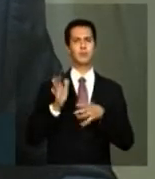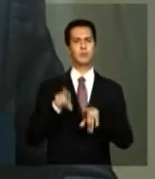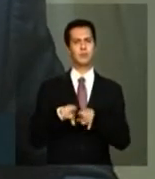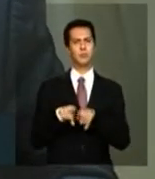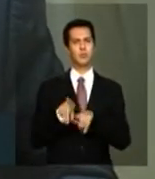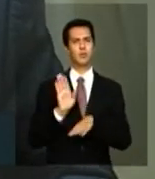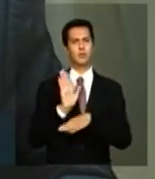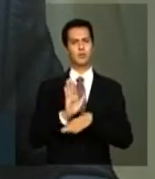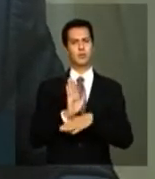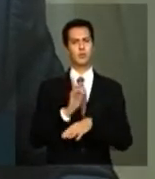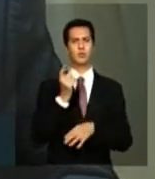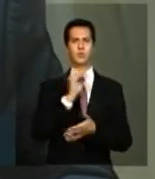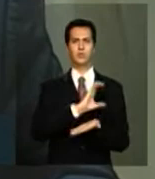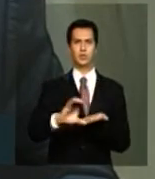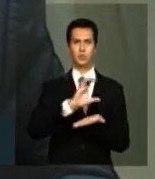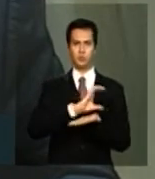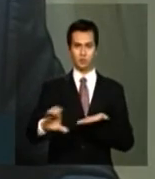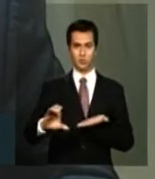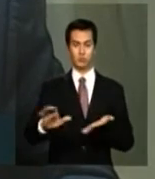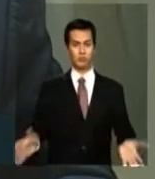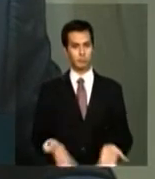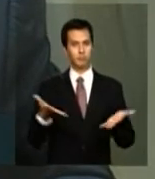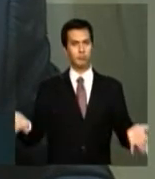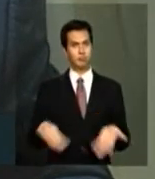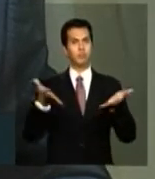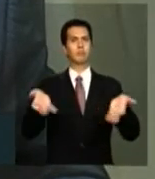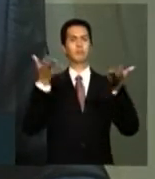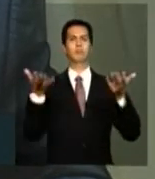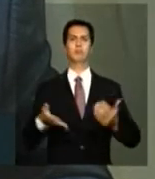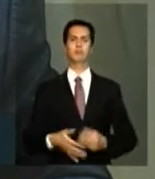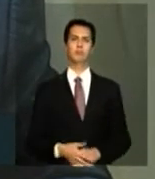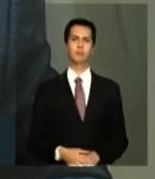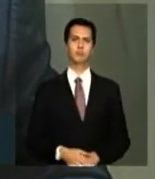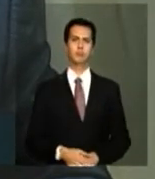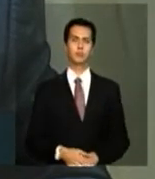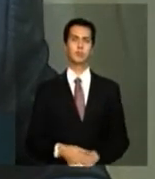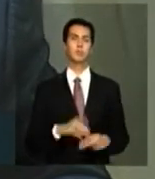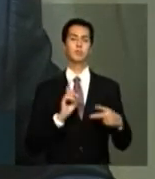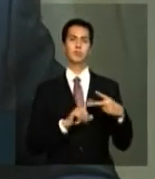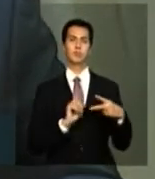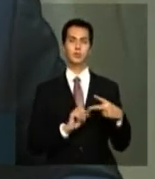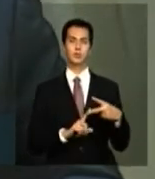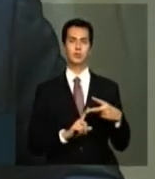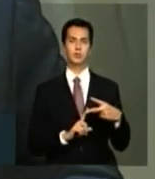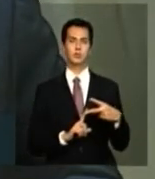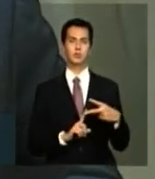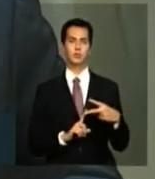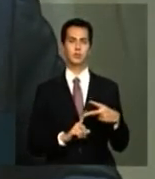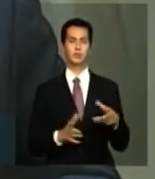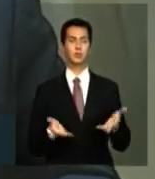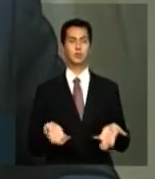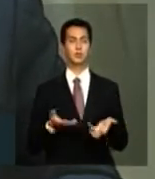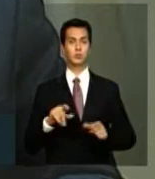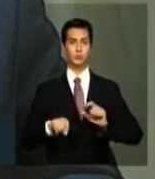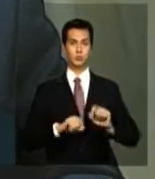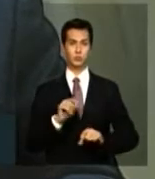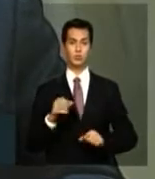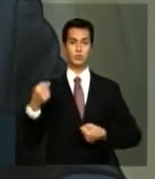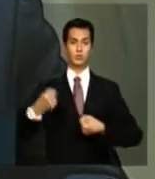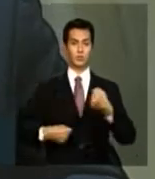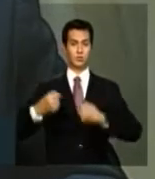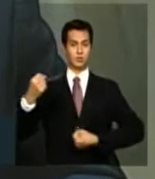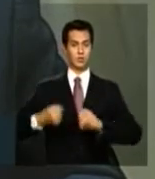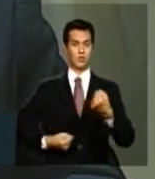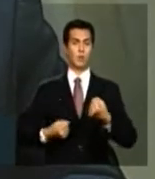investimento no país e nós queremos estimular o investimento em segundo lugar reduzir o preço dos veículos ao